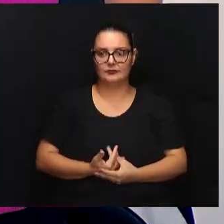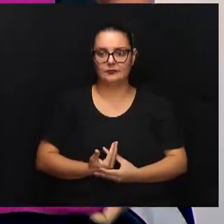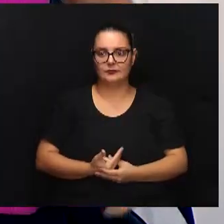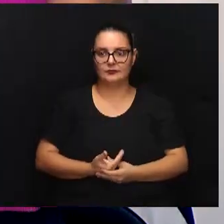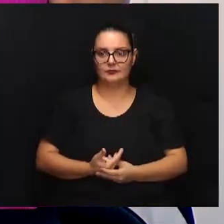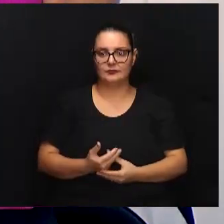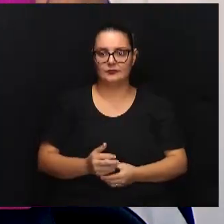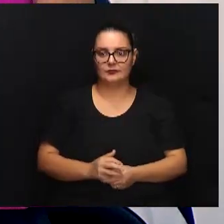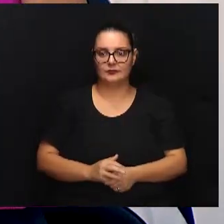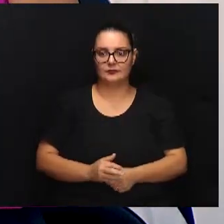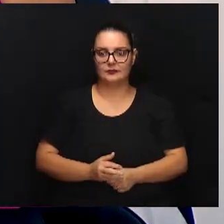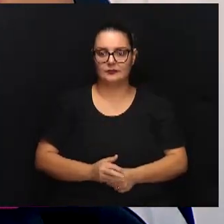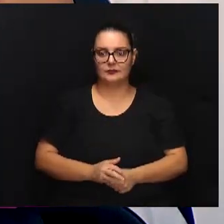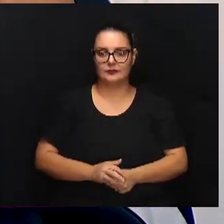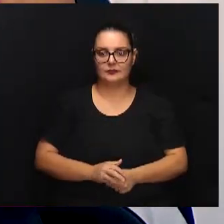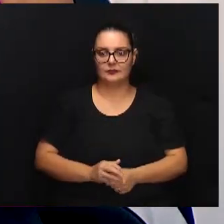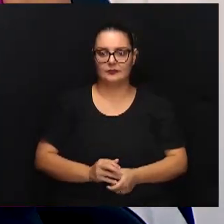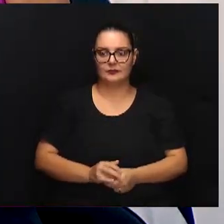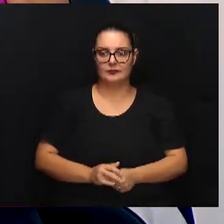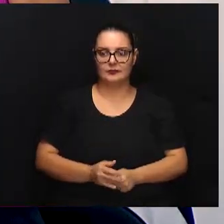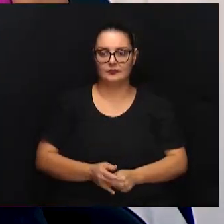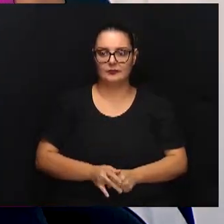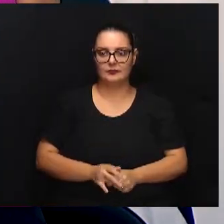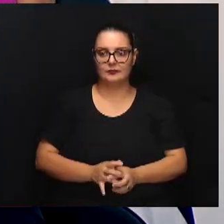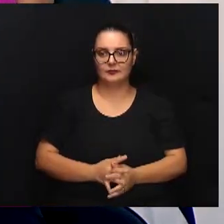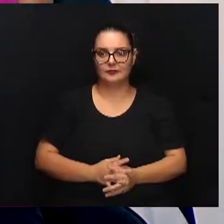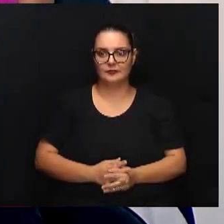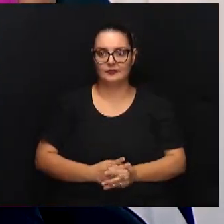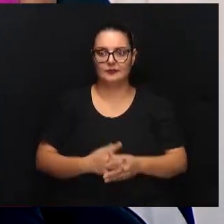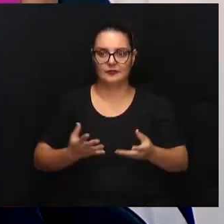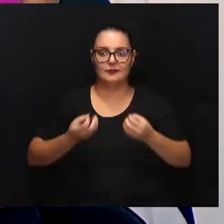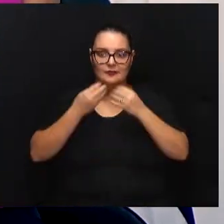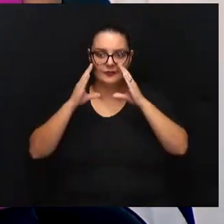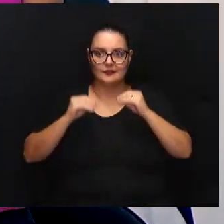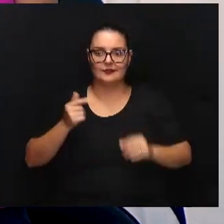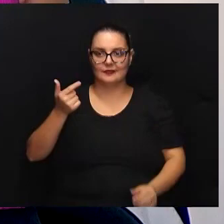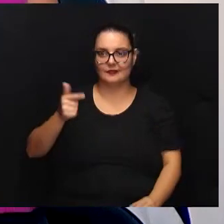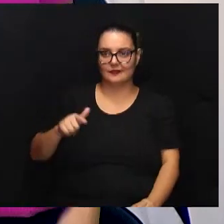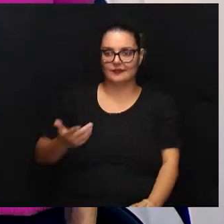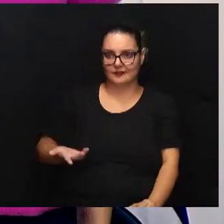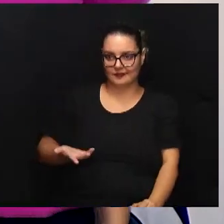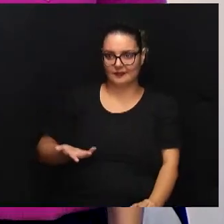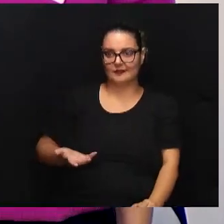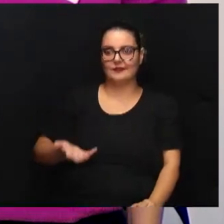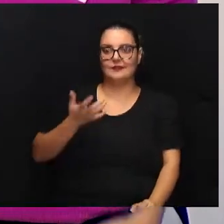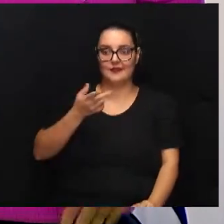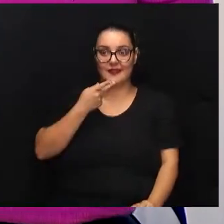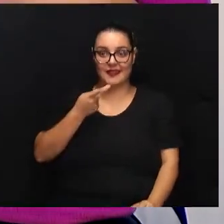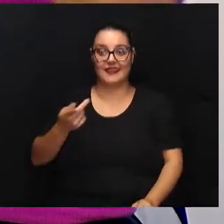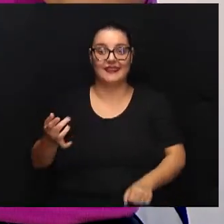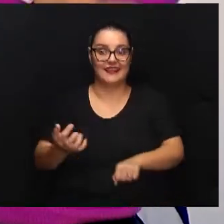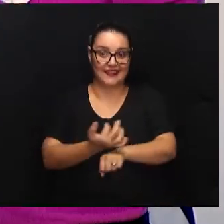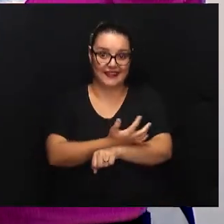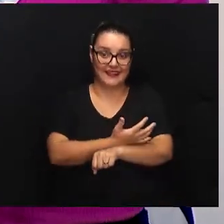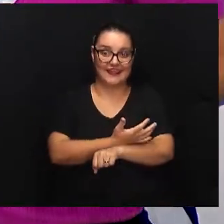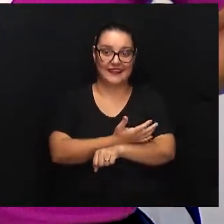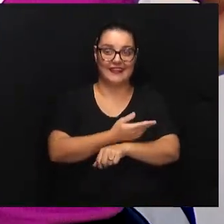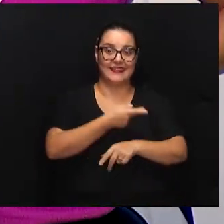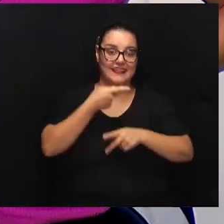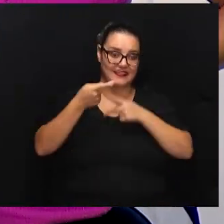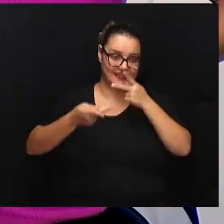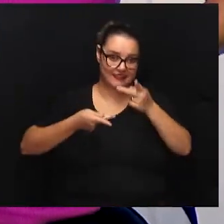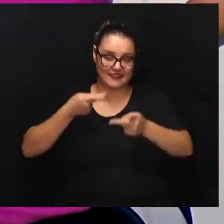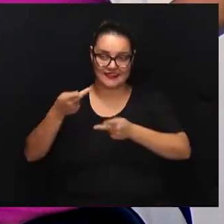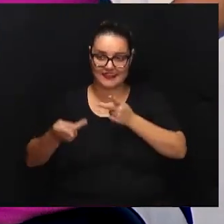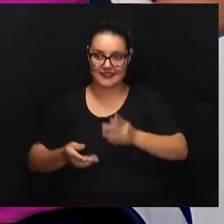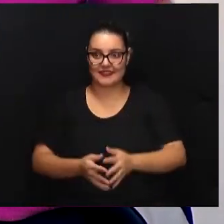Bom, boa noite novamente. Quero dizer que eu fiquei emocionada com as falas dos pioneiros.